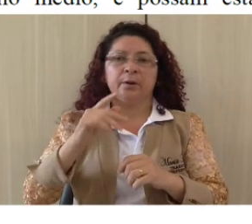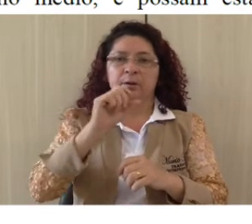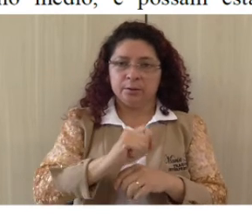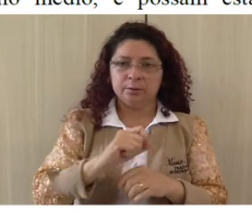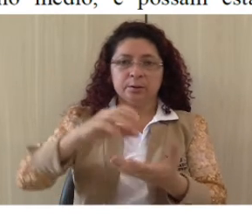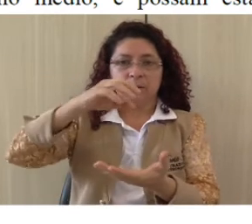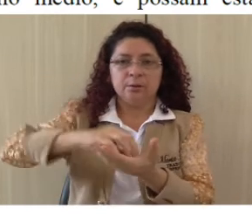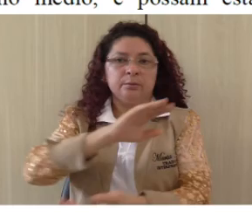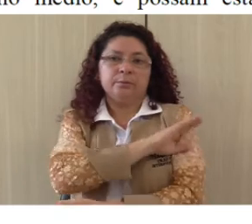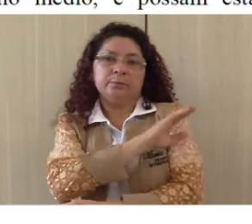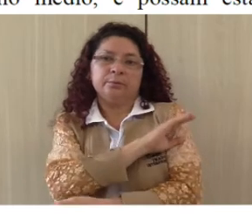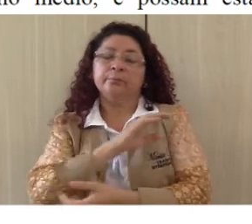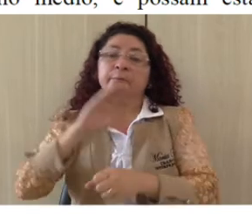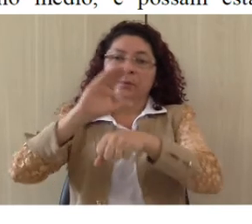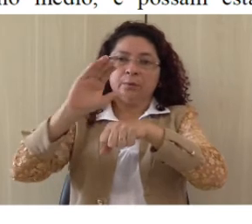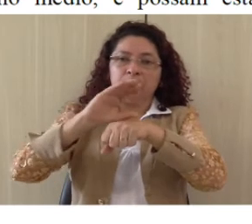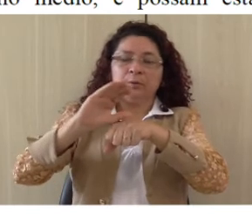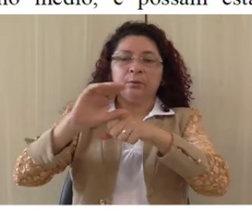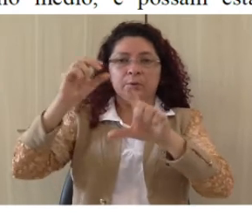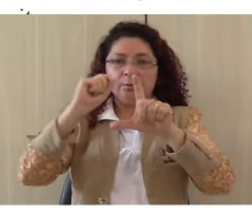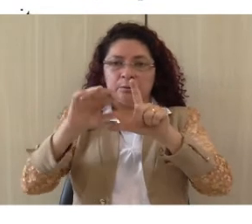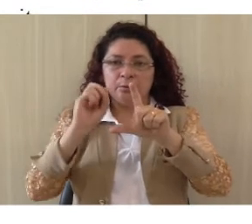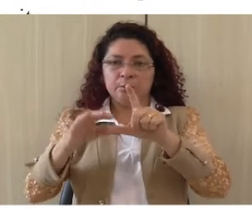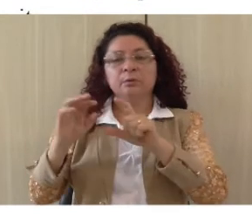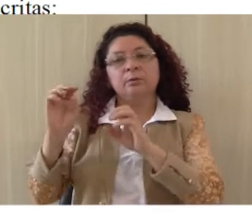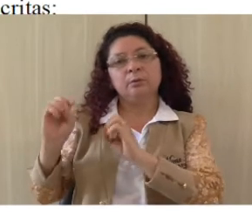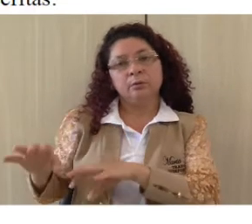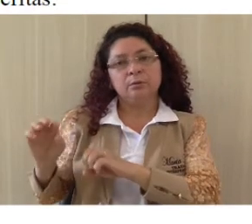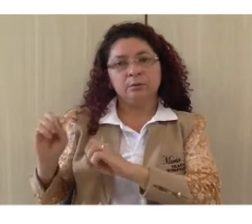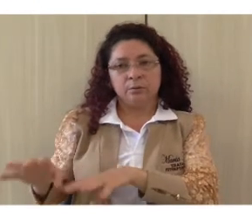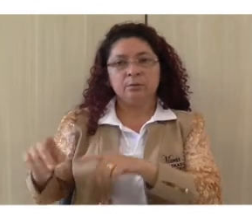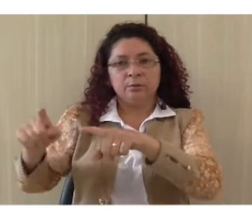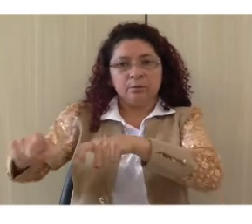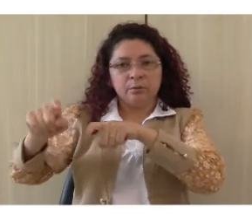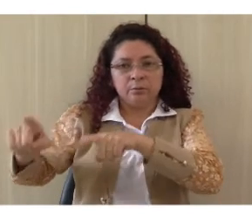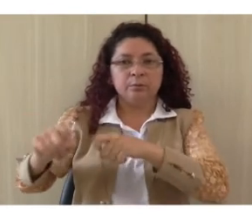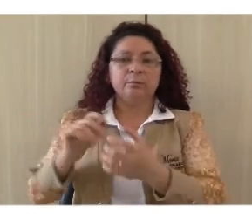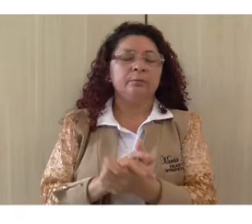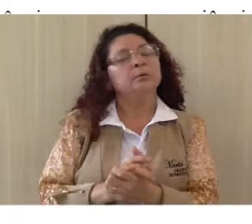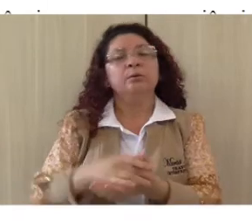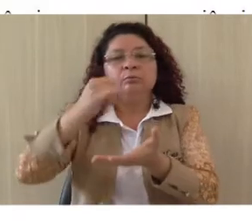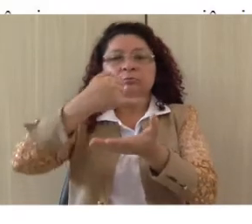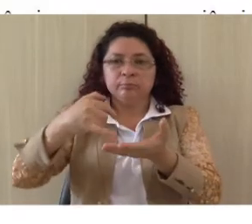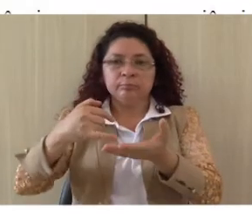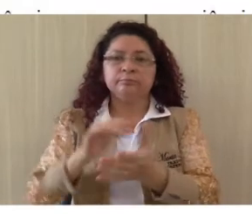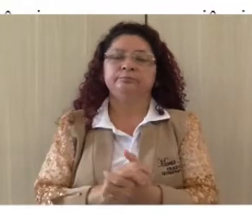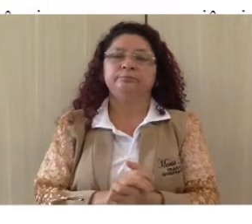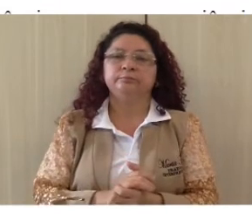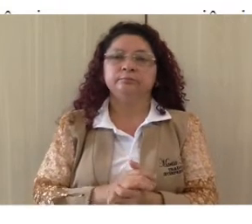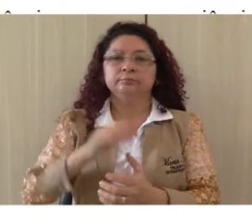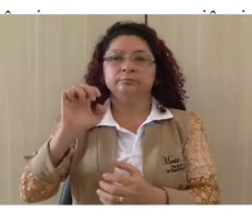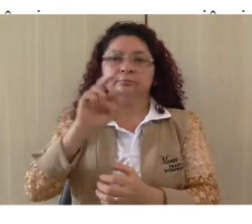Campus Bragança para o curso de licenciatura em Educação do Campo, por meio de errata, respeitada